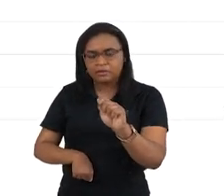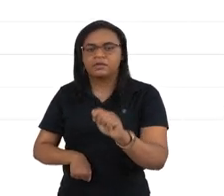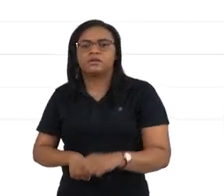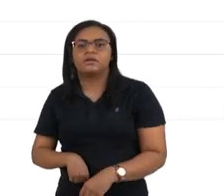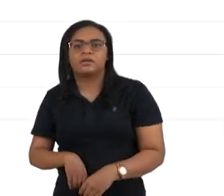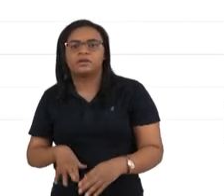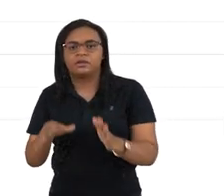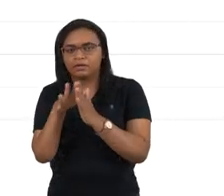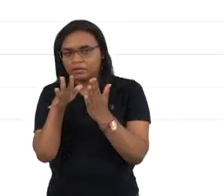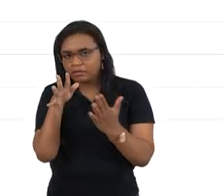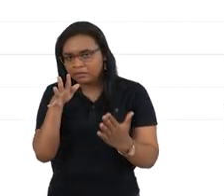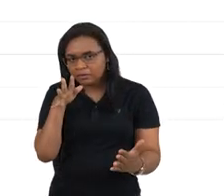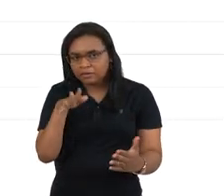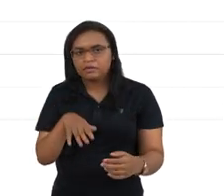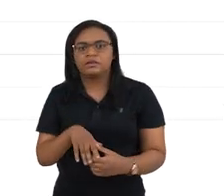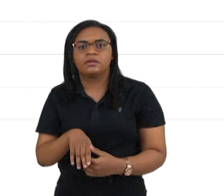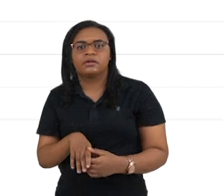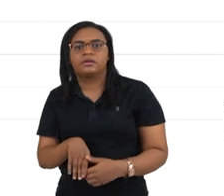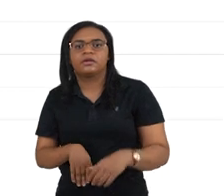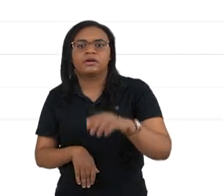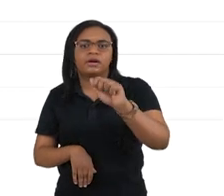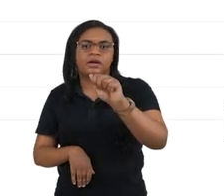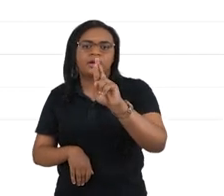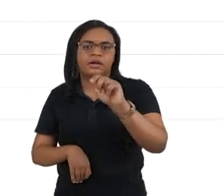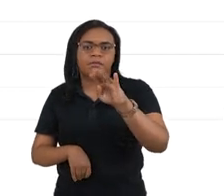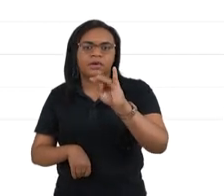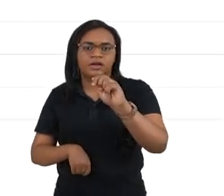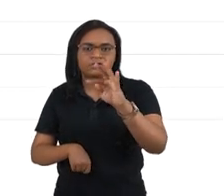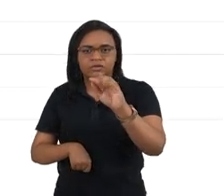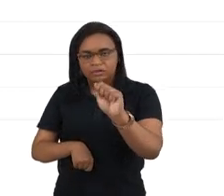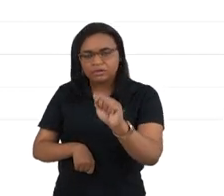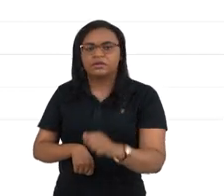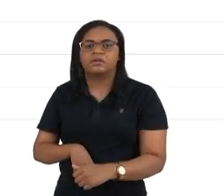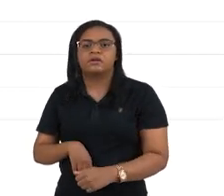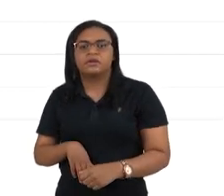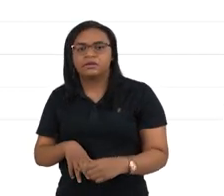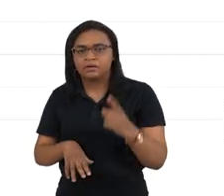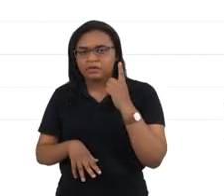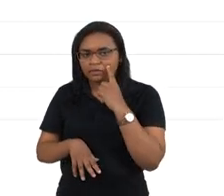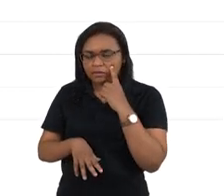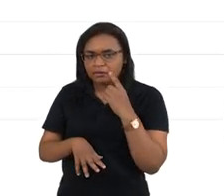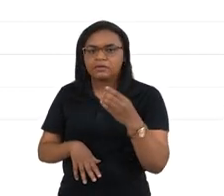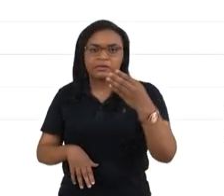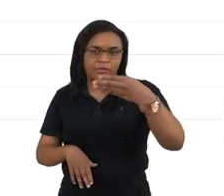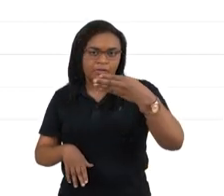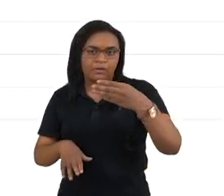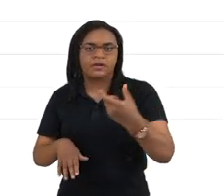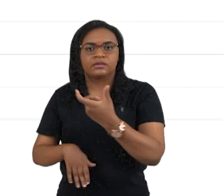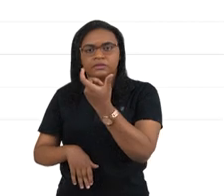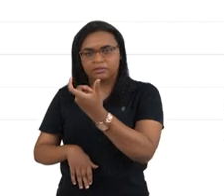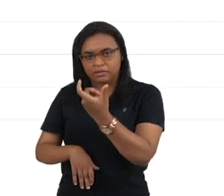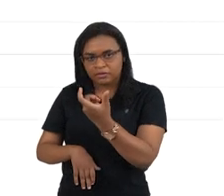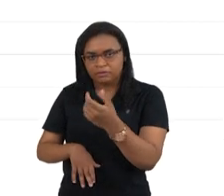livro intitulado Arabhatiya, escreve a respeito de como encontrar o quarto termo de uma proporção